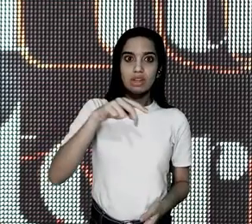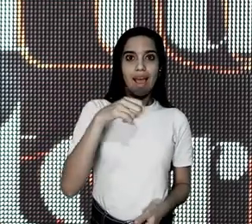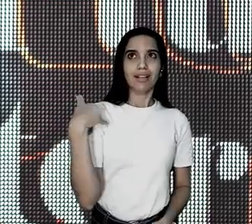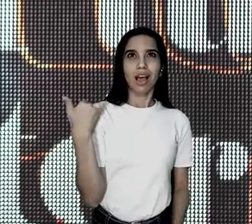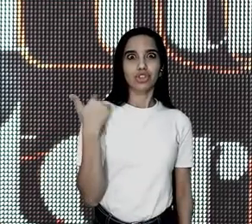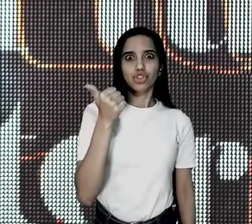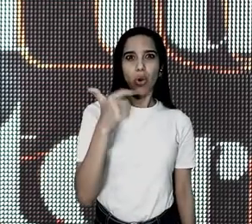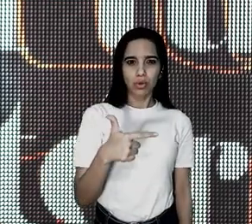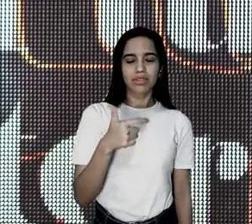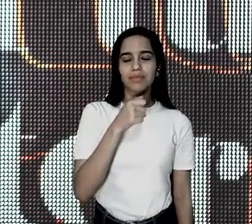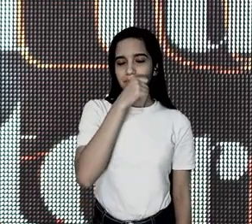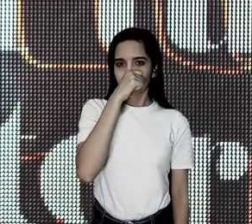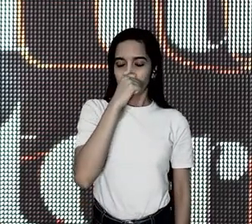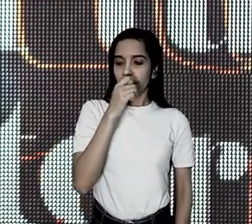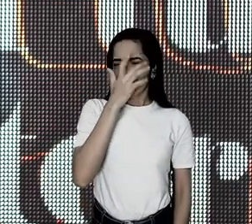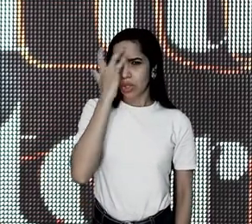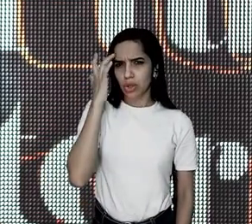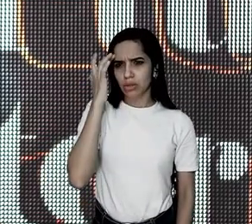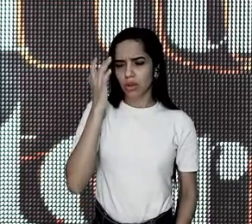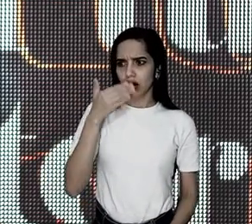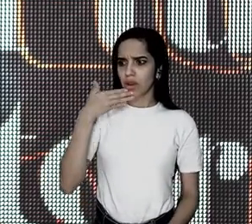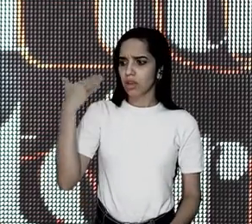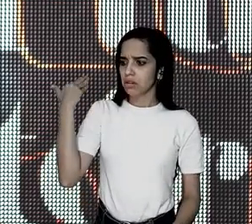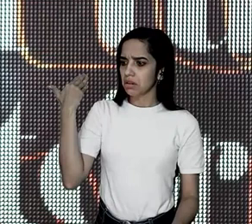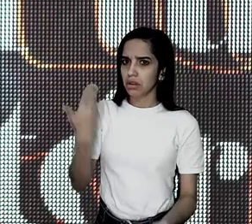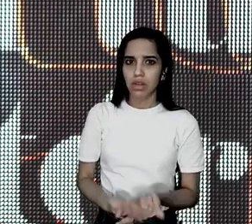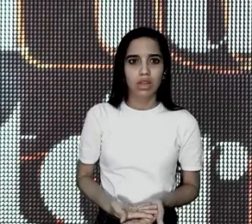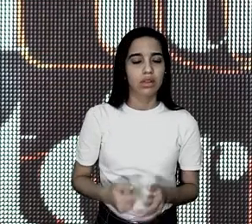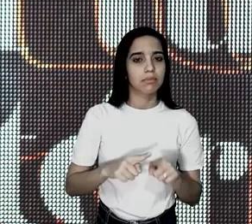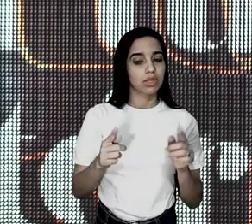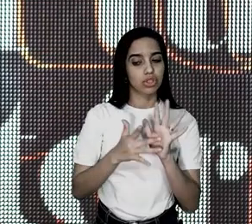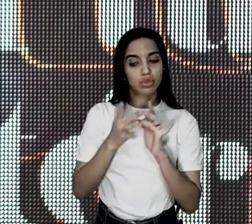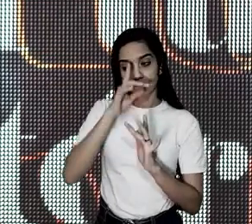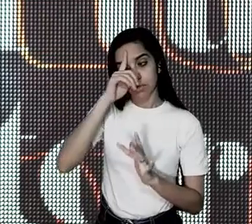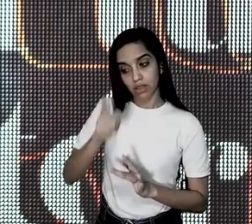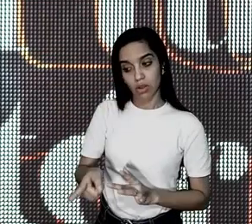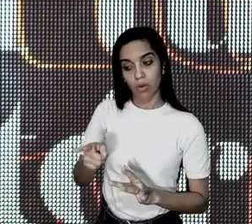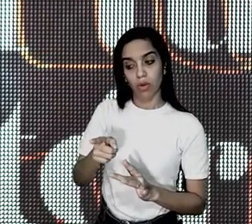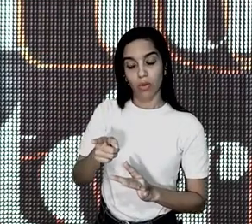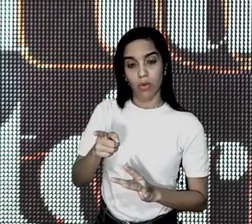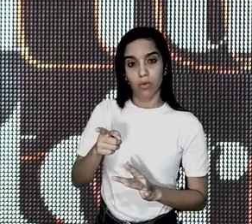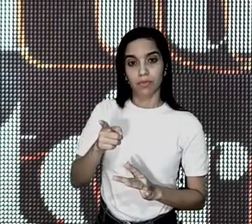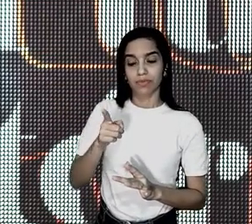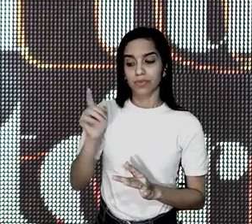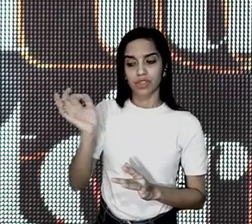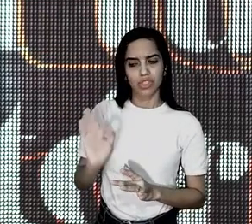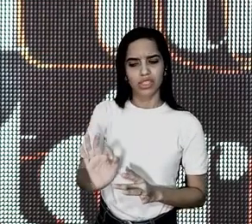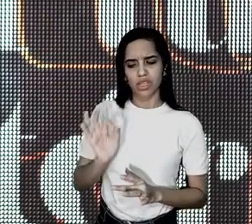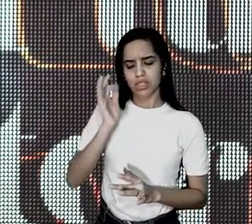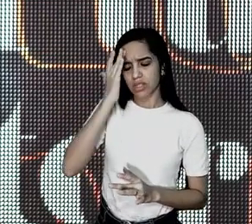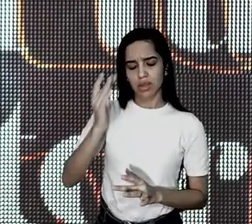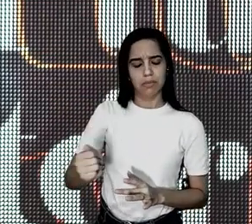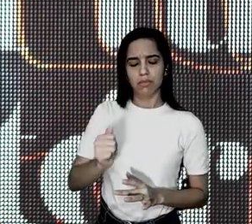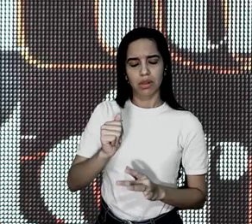12 anos. Então ficaram sobremodo admirados, mas Jesus ordenou-lhes expressamente que ninguém soubesse